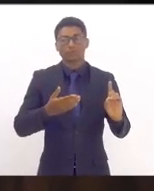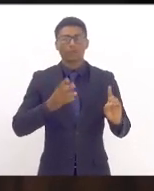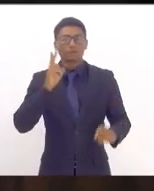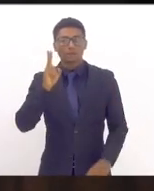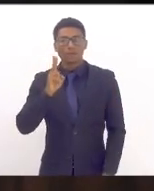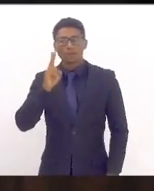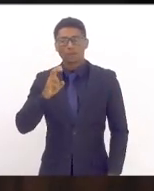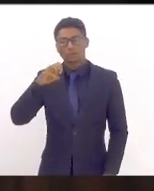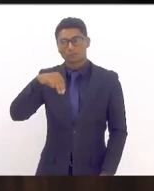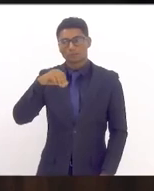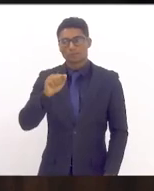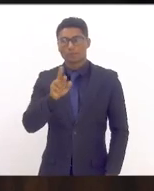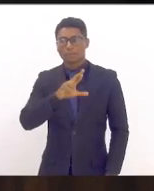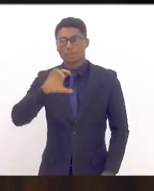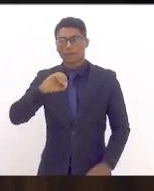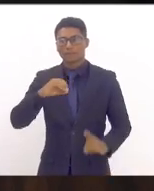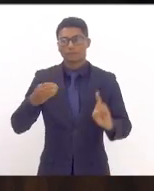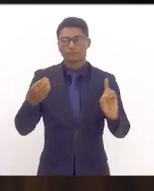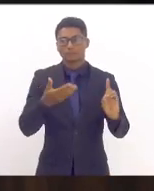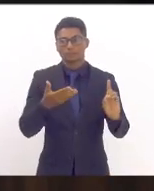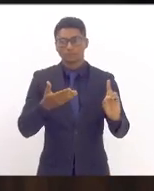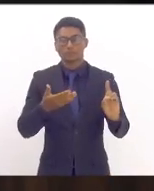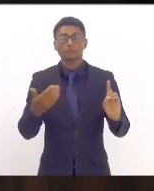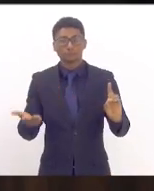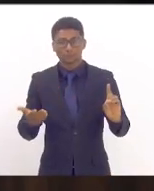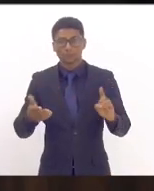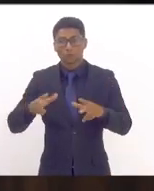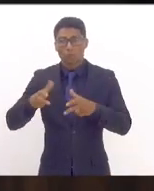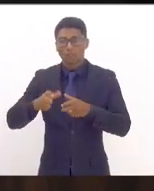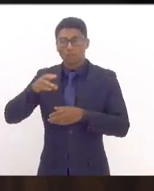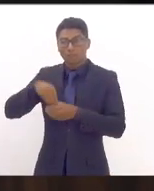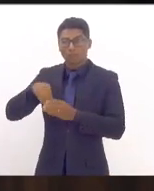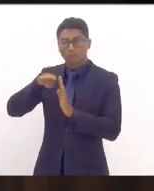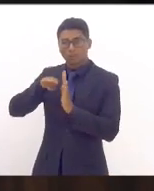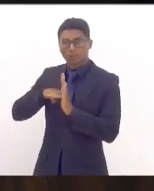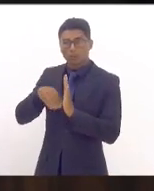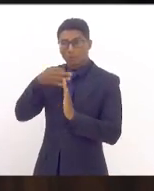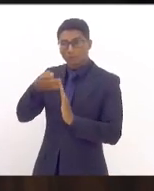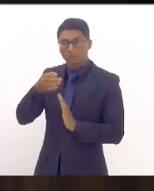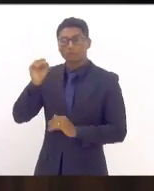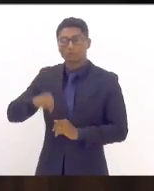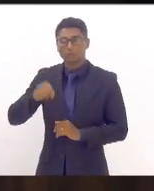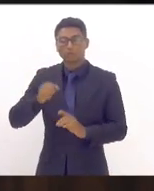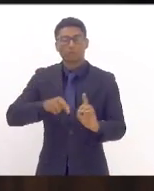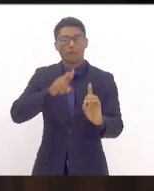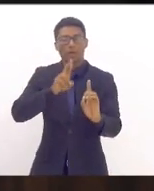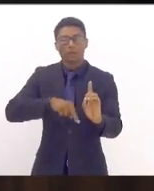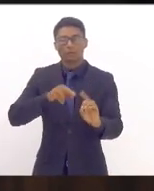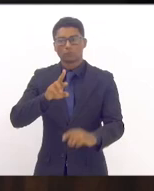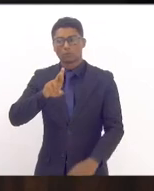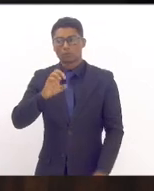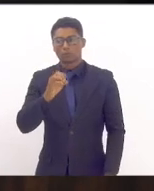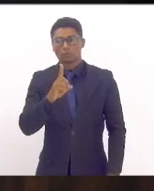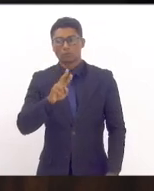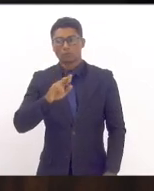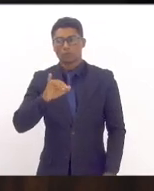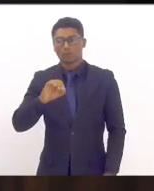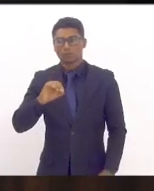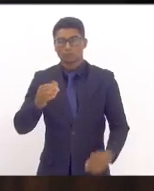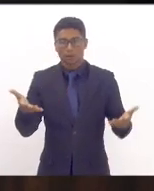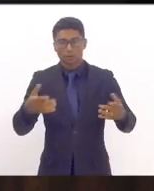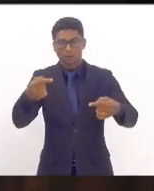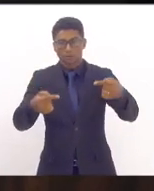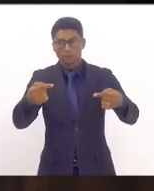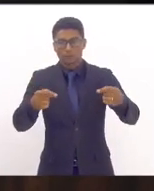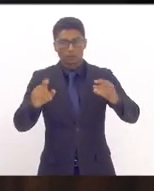de Janeiro Márcio Santos de Araújo parecida comissão de normas internas e proposições de Sena favorável ela toda Deputado Rodrigo Amorim em discussão